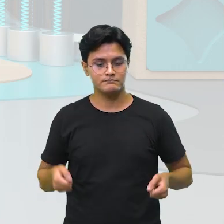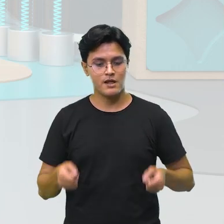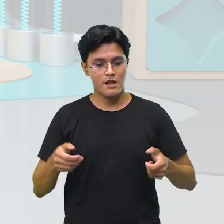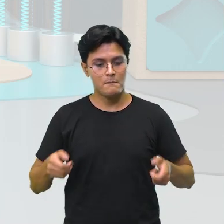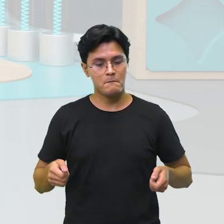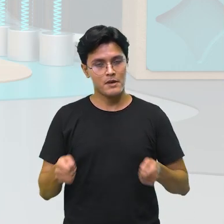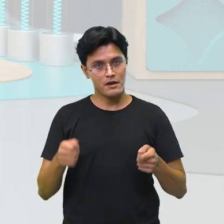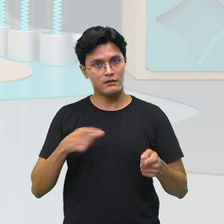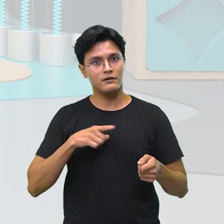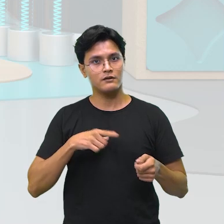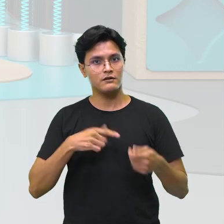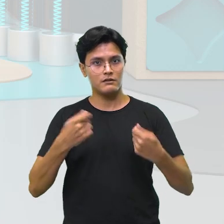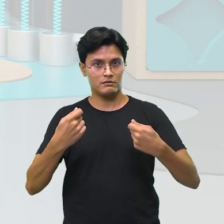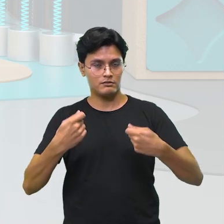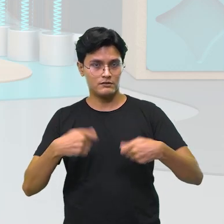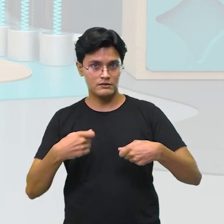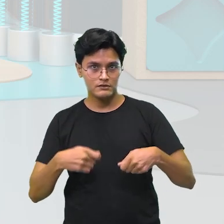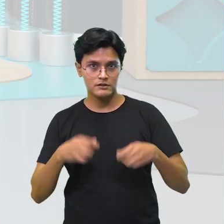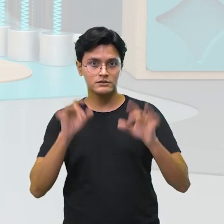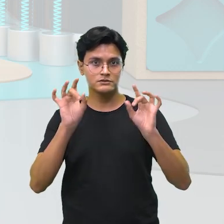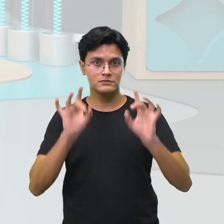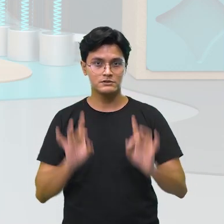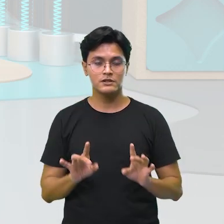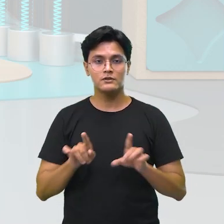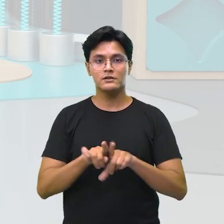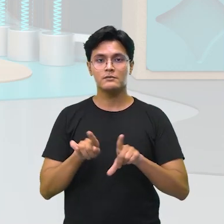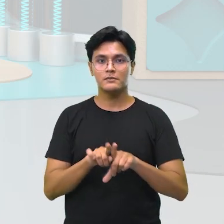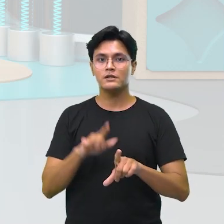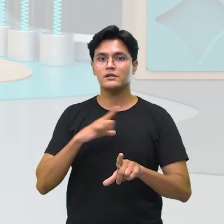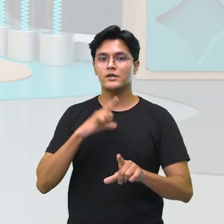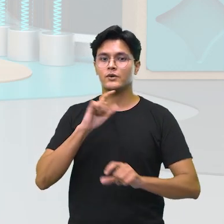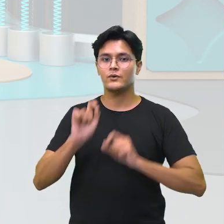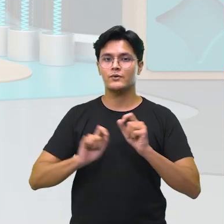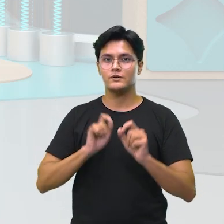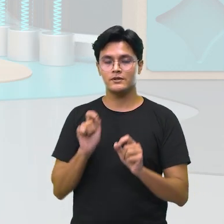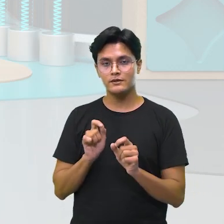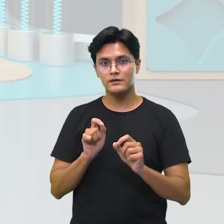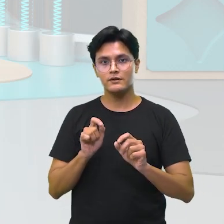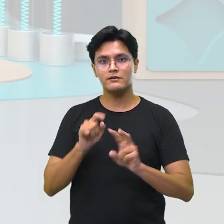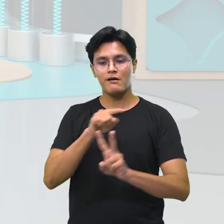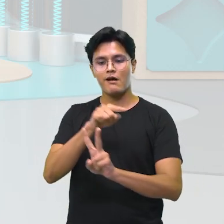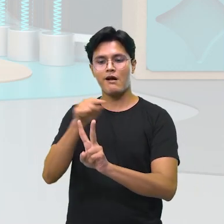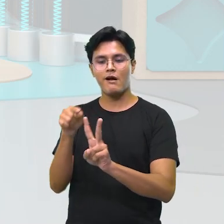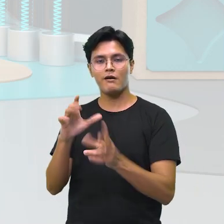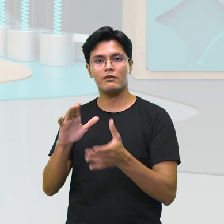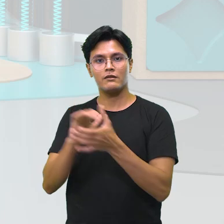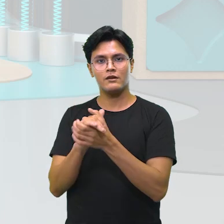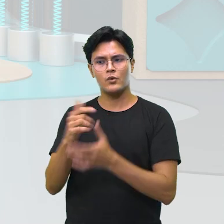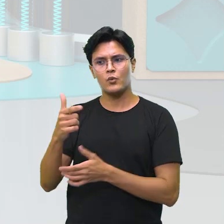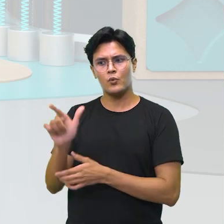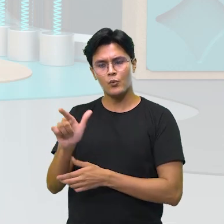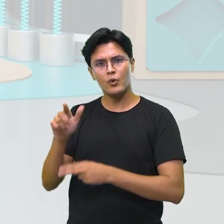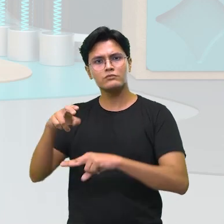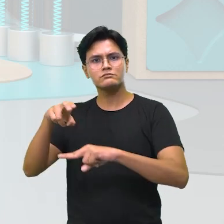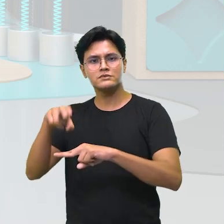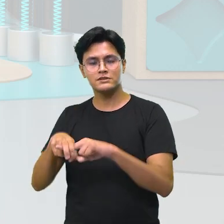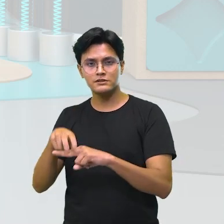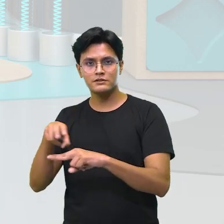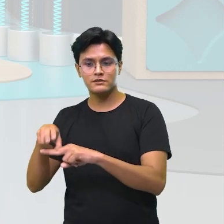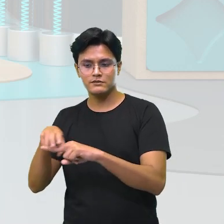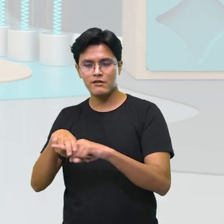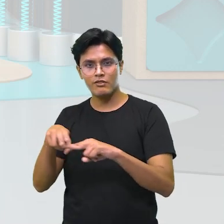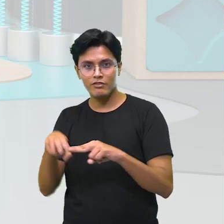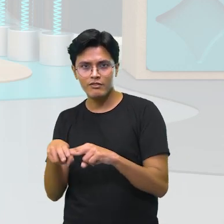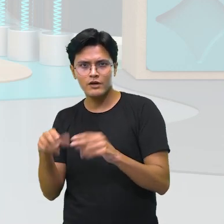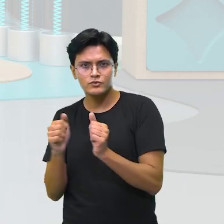sendo apoiado, certo? Tem um outro casal ali do outro lado, sentado num banco, bem